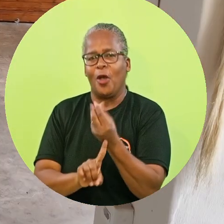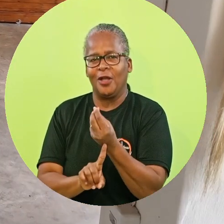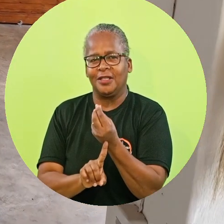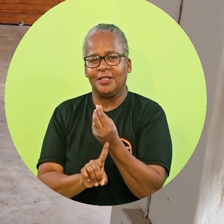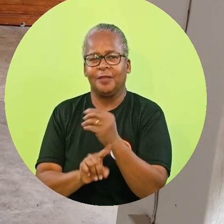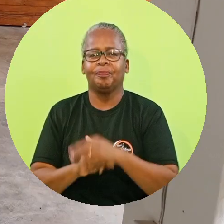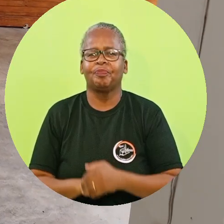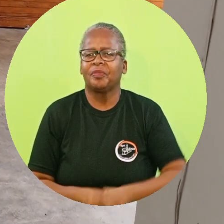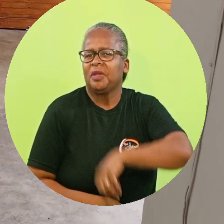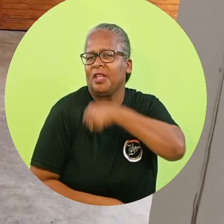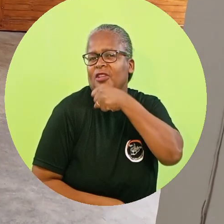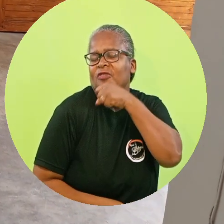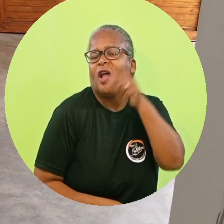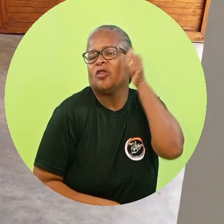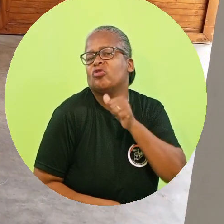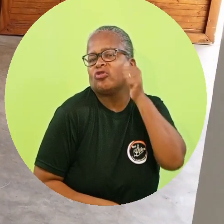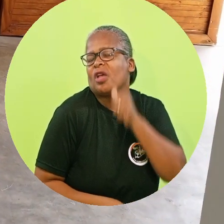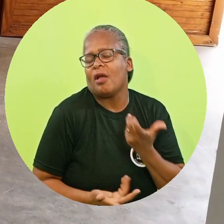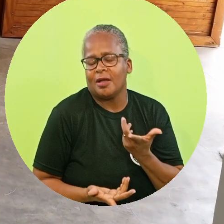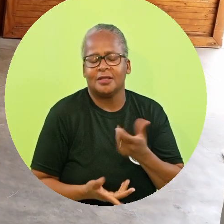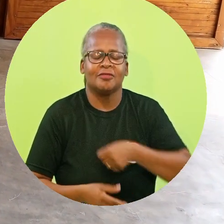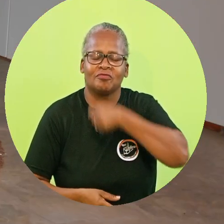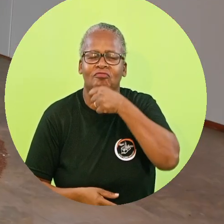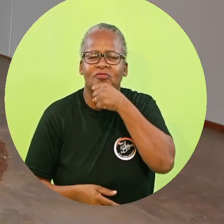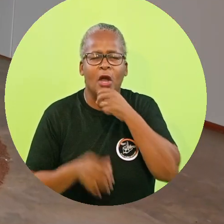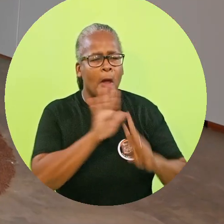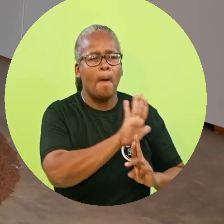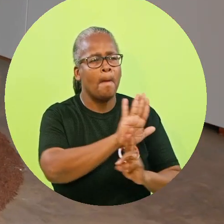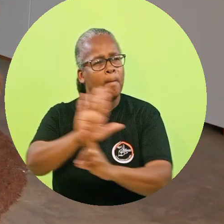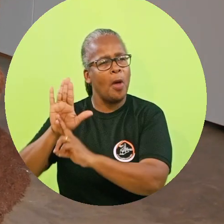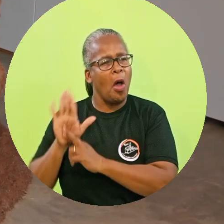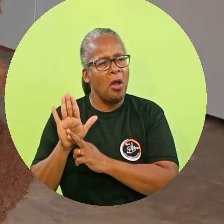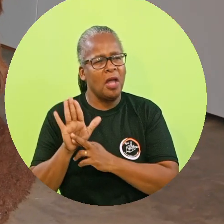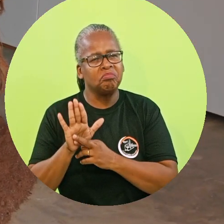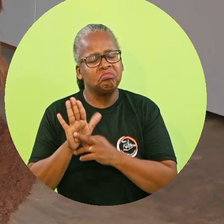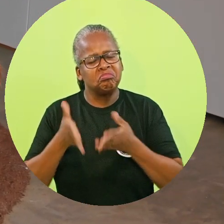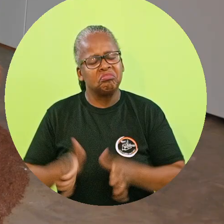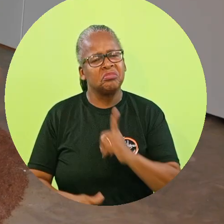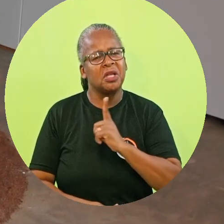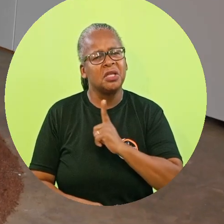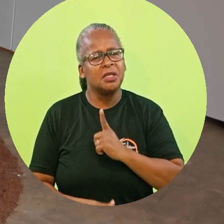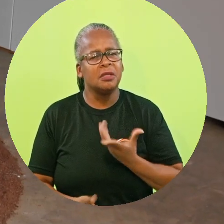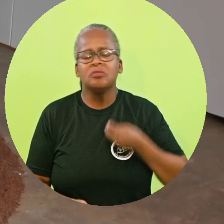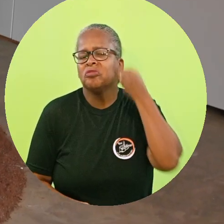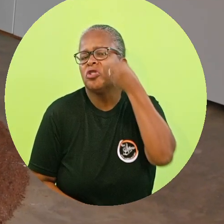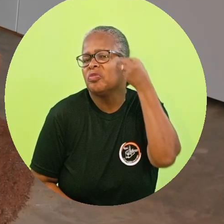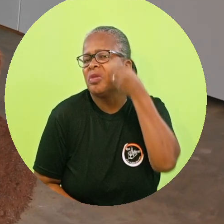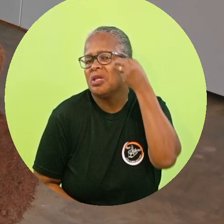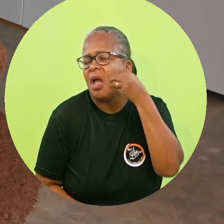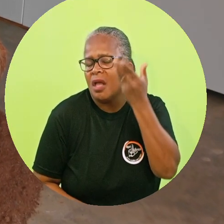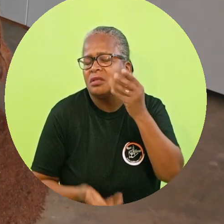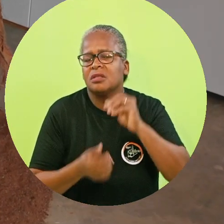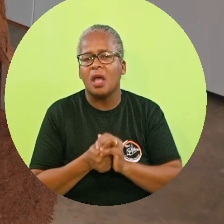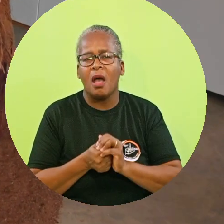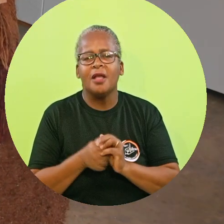Velhas Senhoras, uma instalação que ancora a exposição e que nasce de experiências pessoais expandidas. Elas se